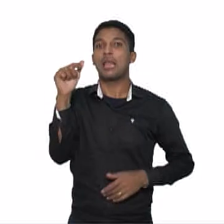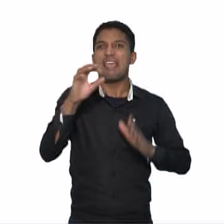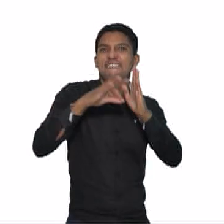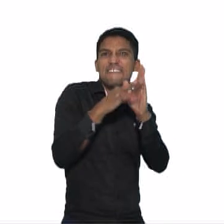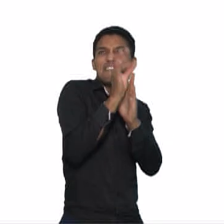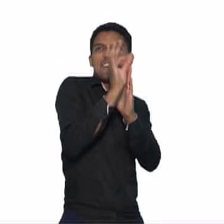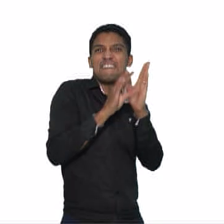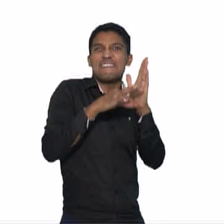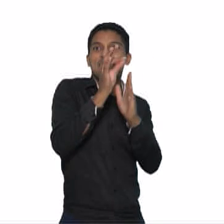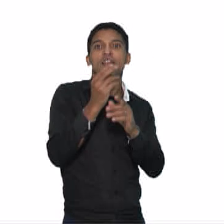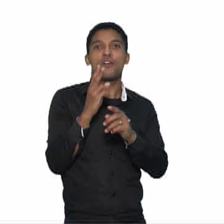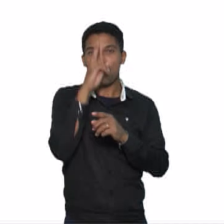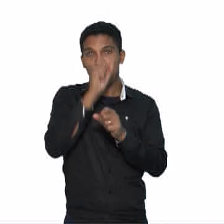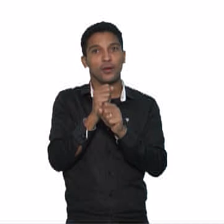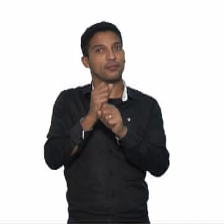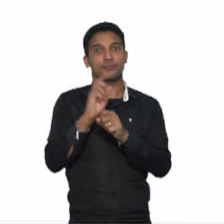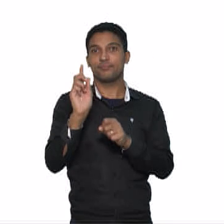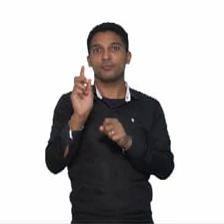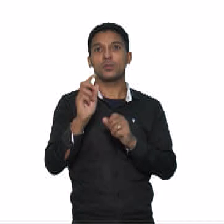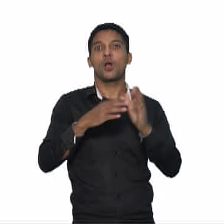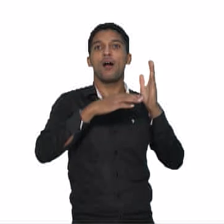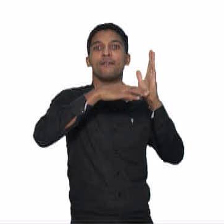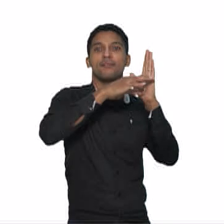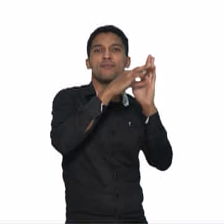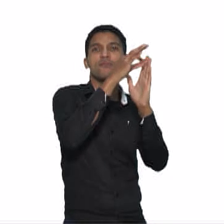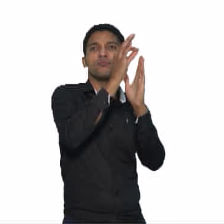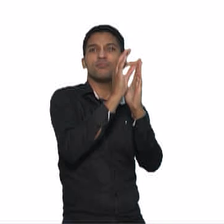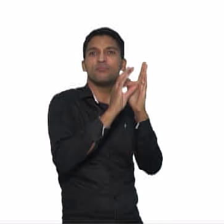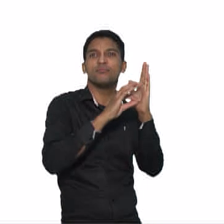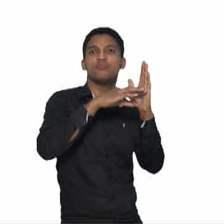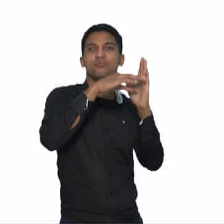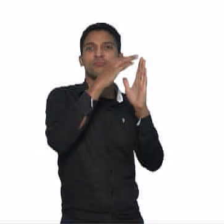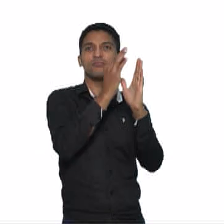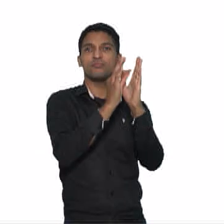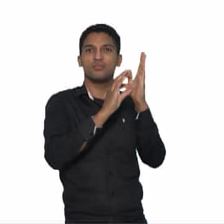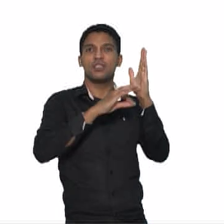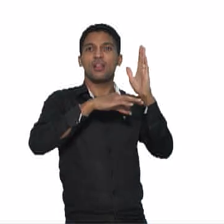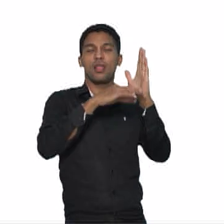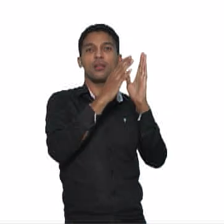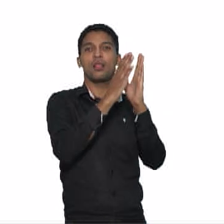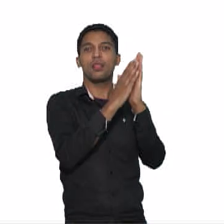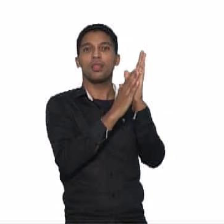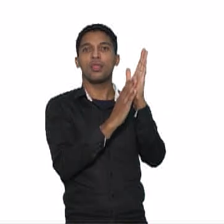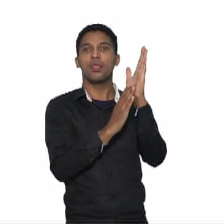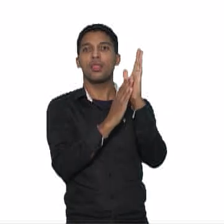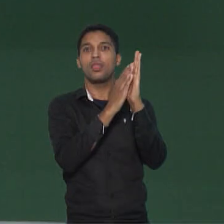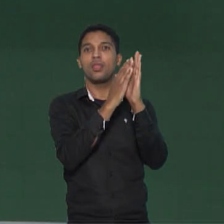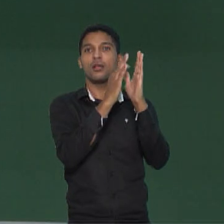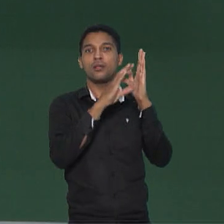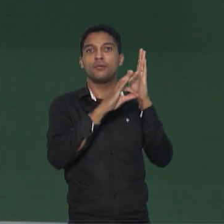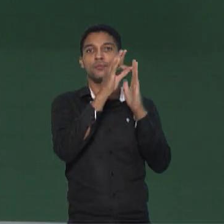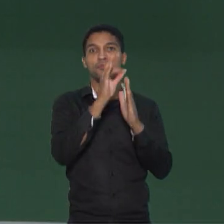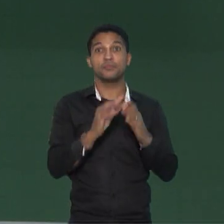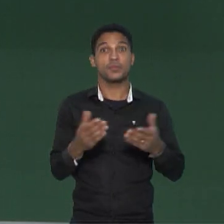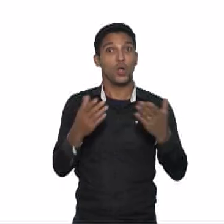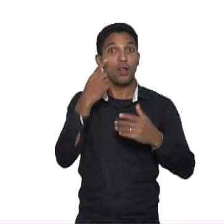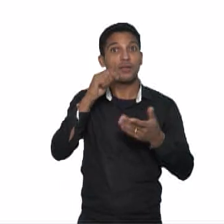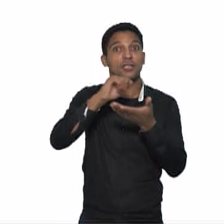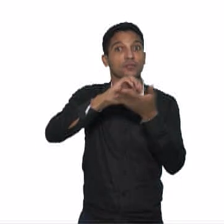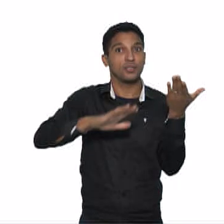sobre o artista Jacques-Louis David, né, devendo conter qual movimento artístico ele pertencia e um breve histórico. A gente já volta, pessoal.